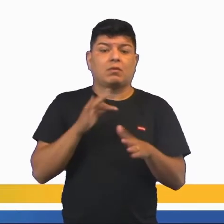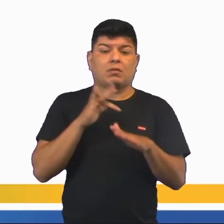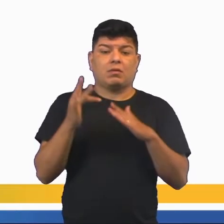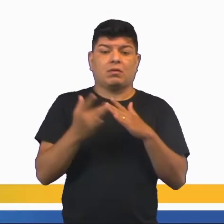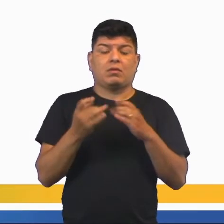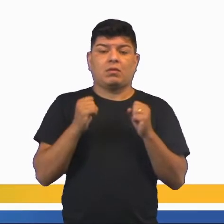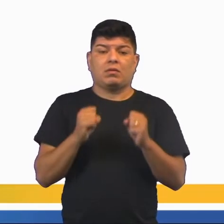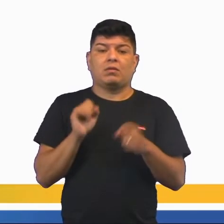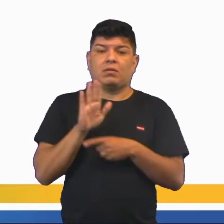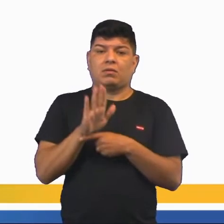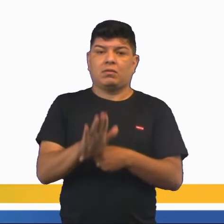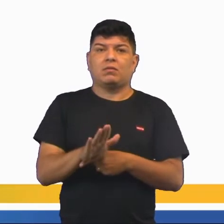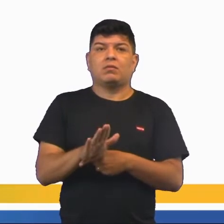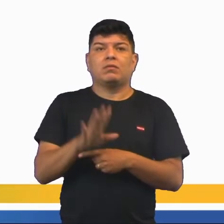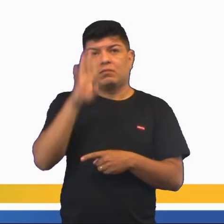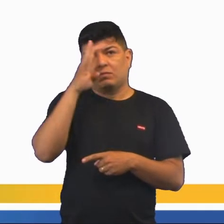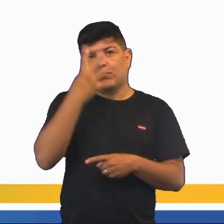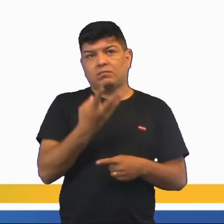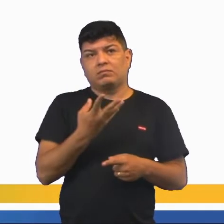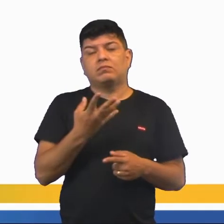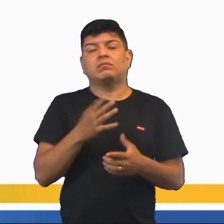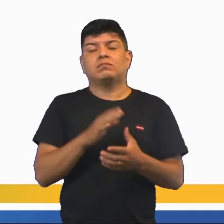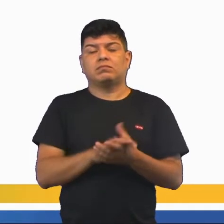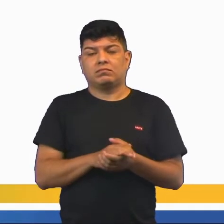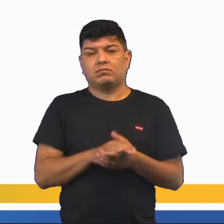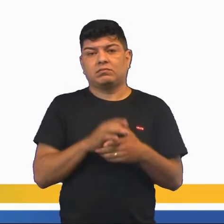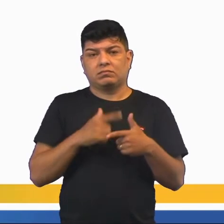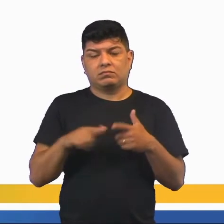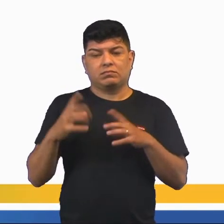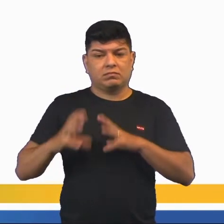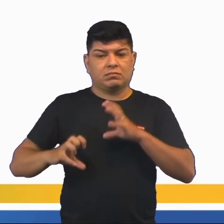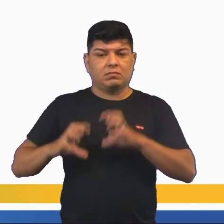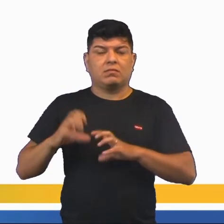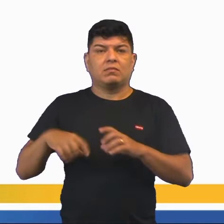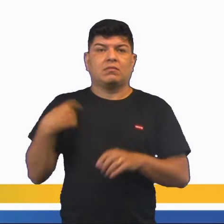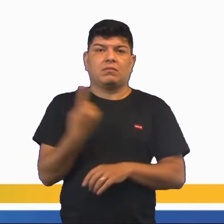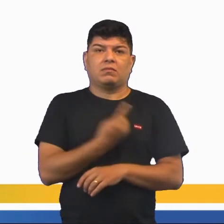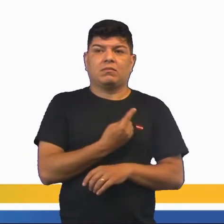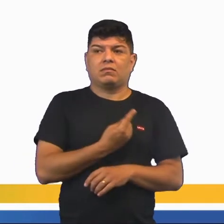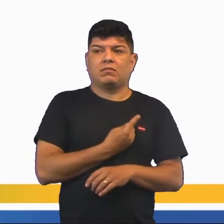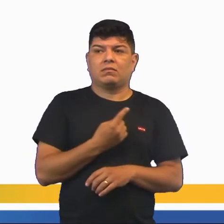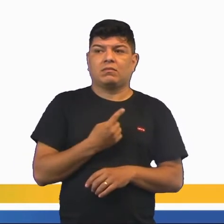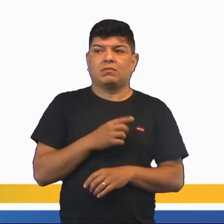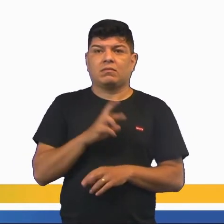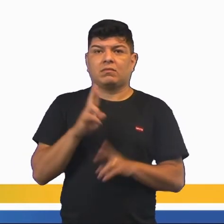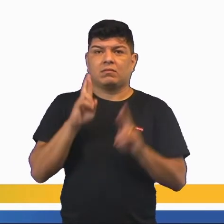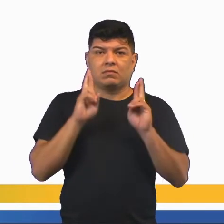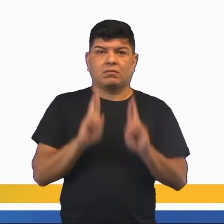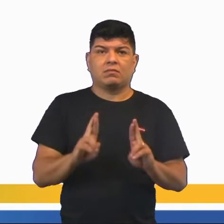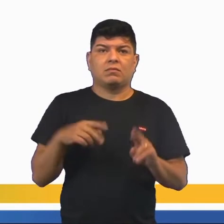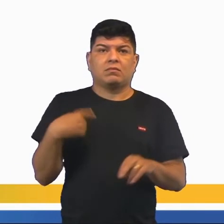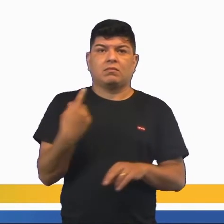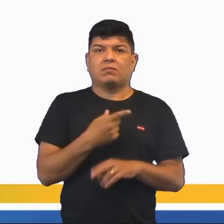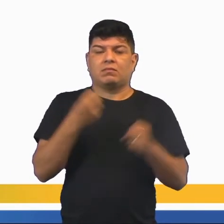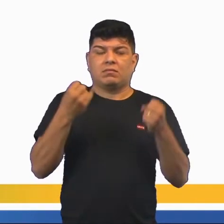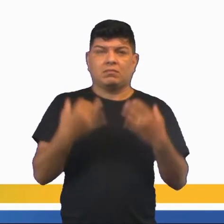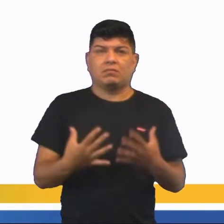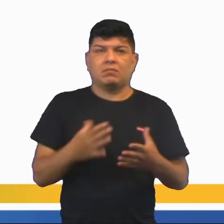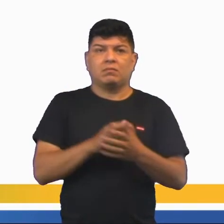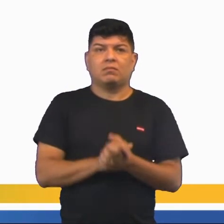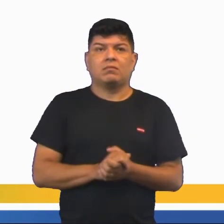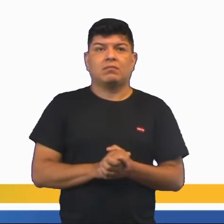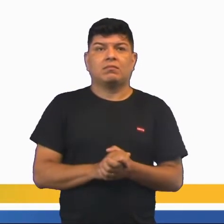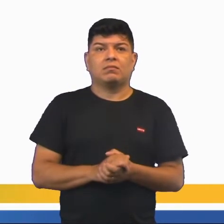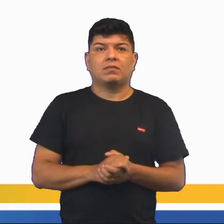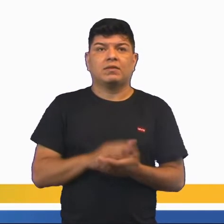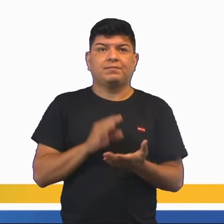pode contribuir para a solução, para a mediação desses conflitos que a respeito dos quais nós falamos aqui? Nós